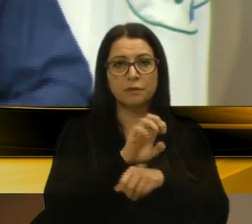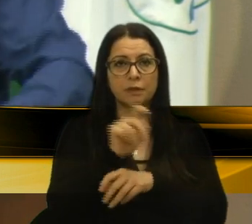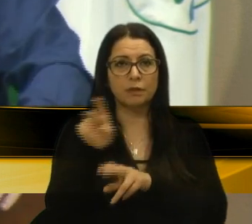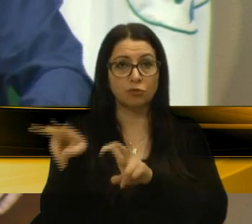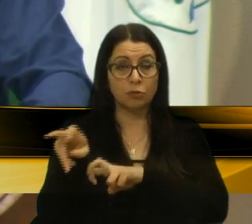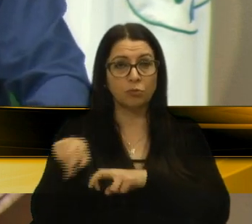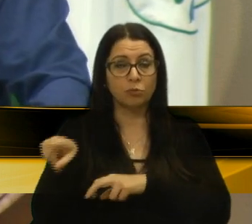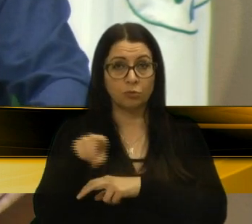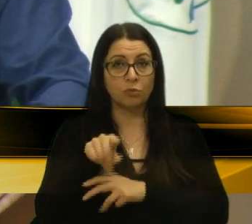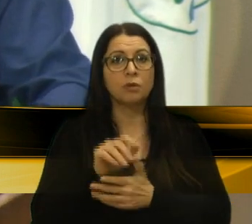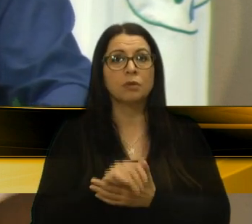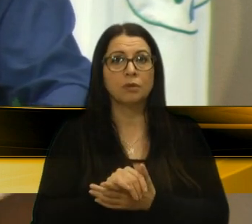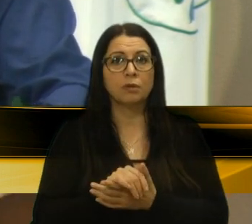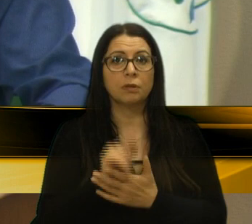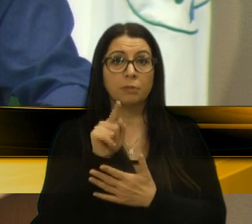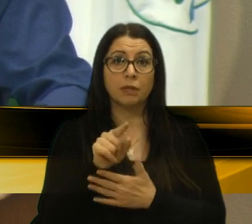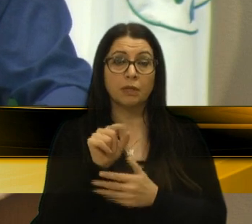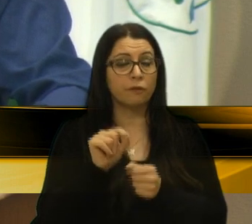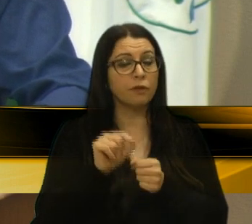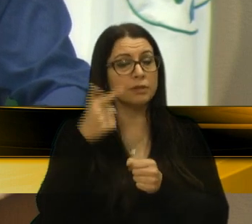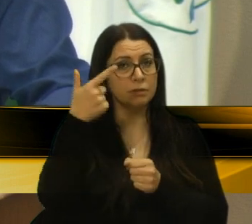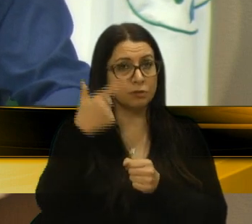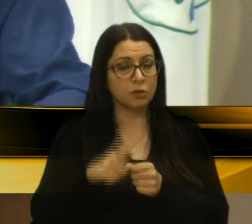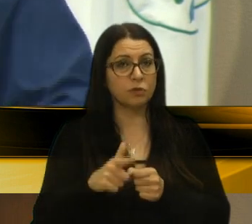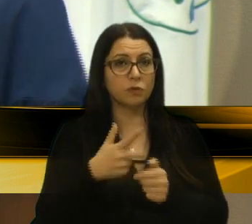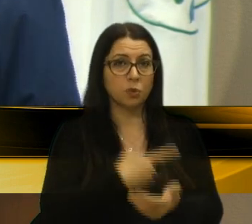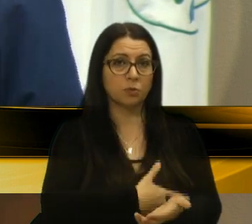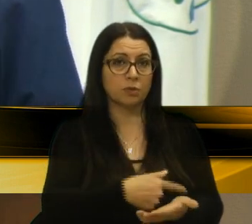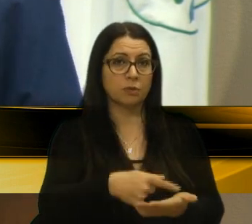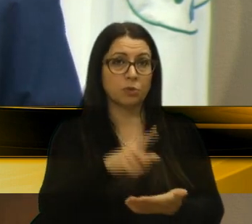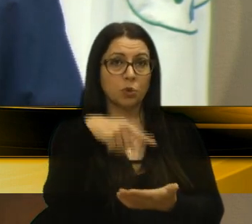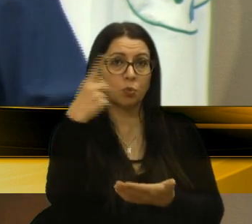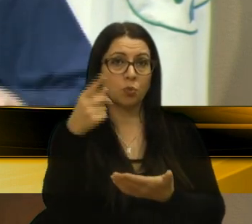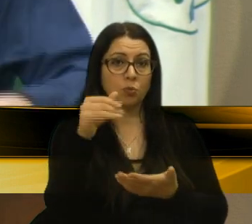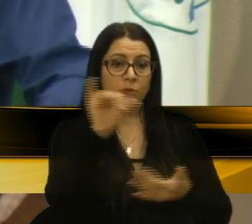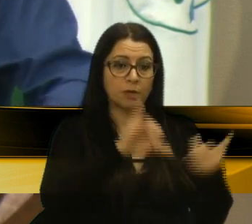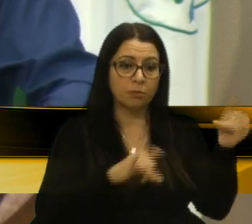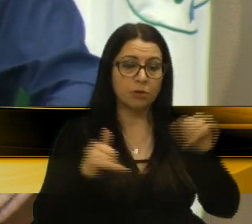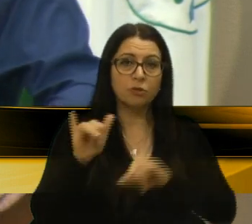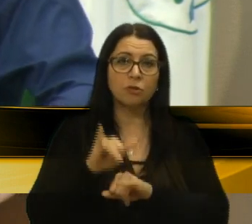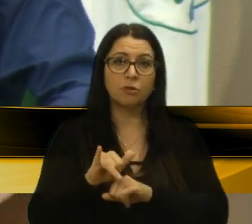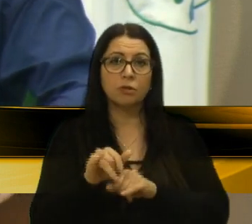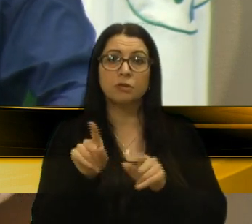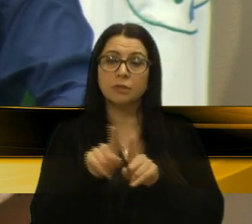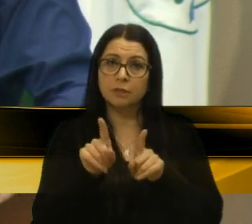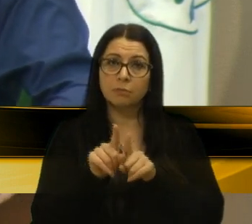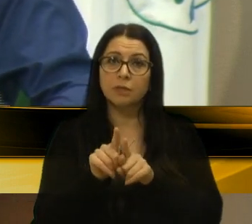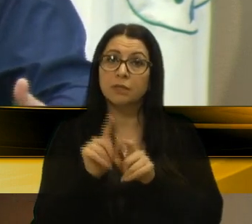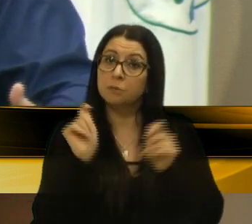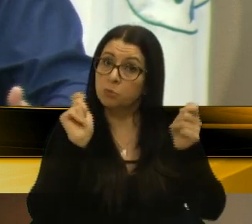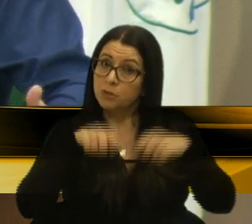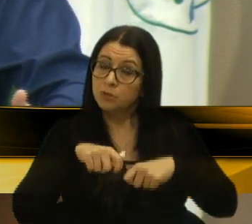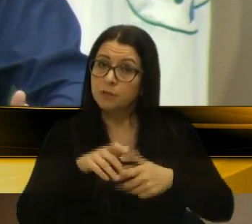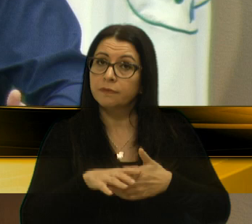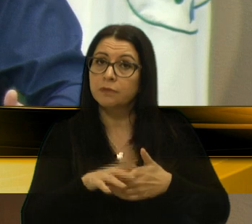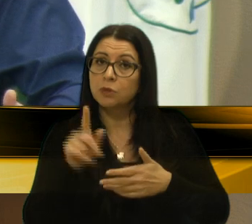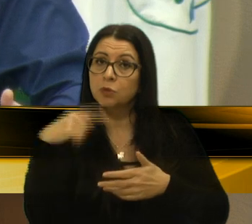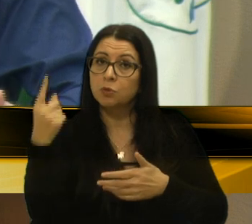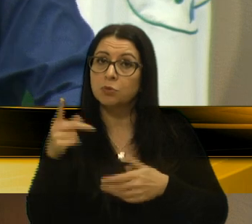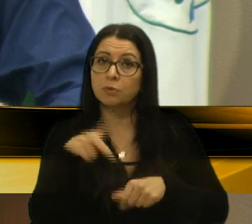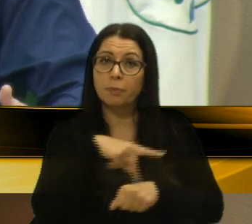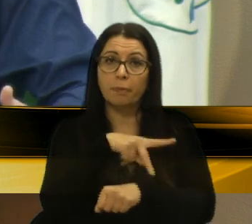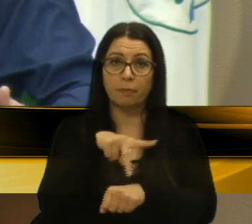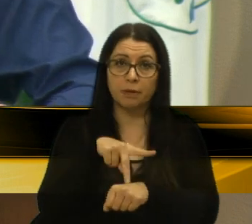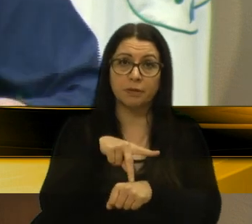Agricultura, para que refaça os exames em outros laboratórios, inclusive, se possível, em outros